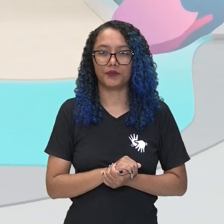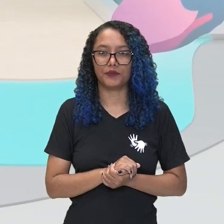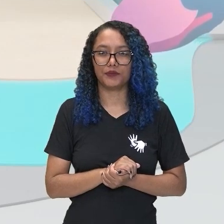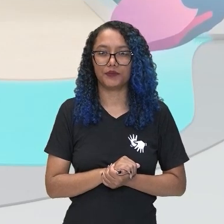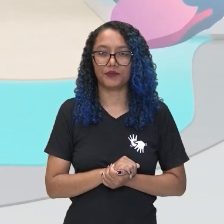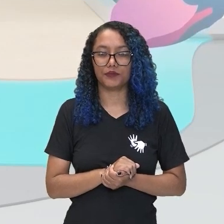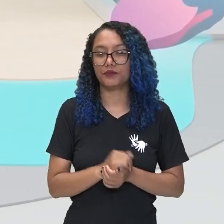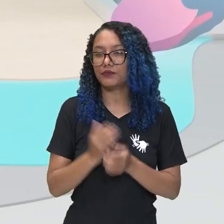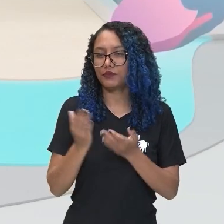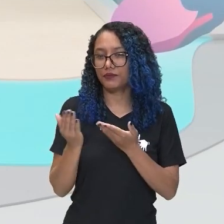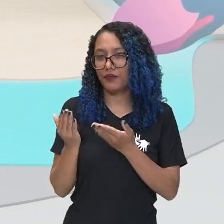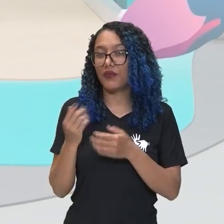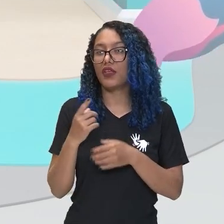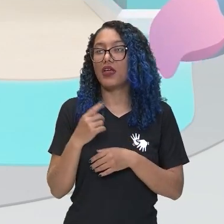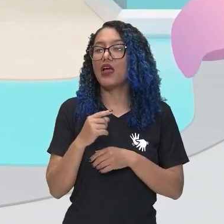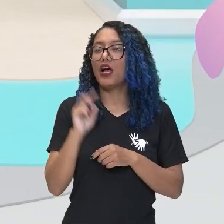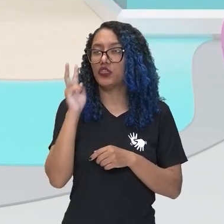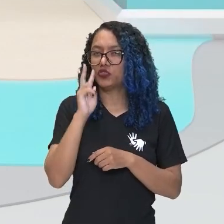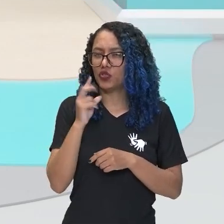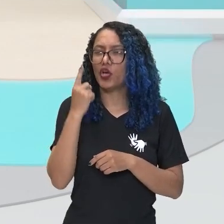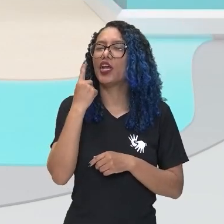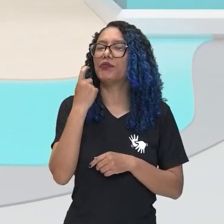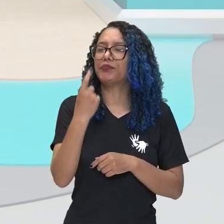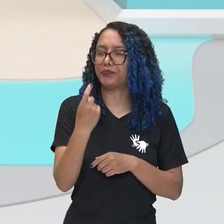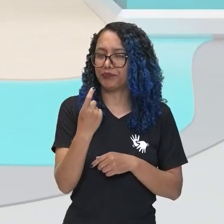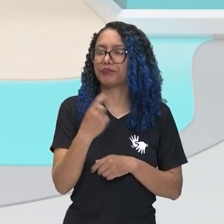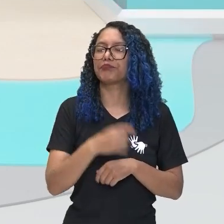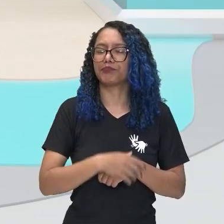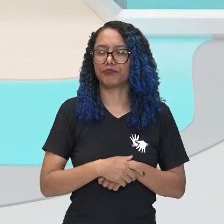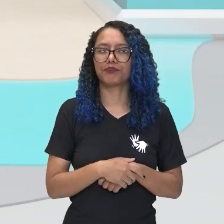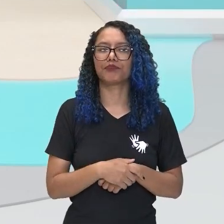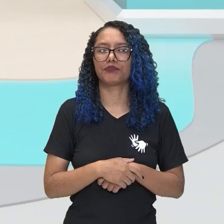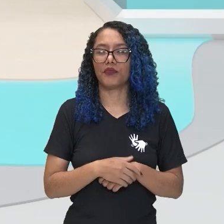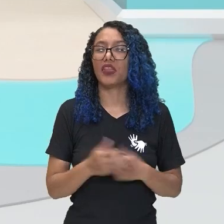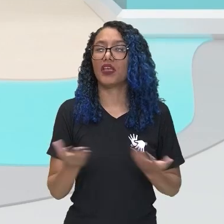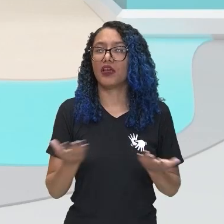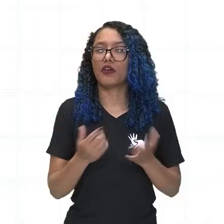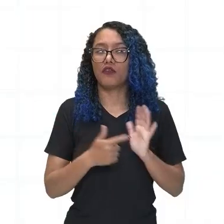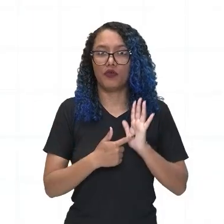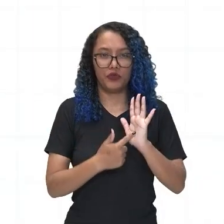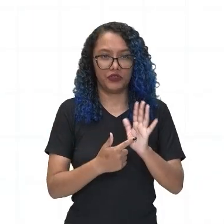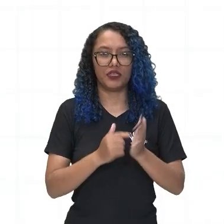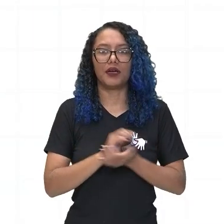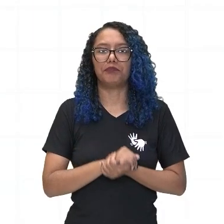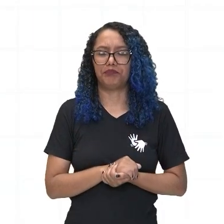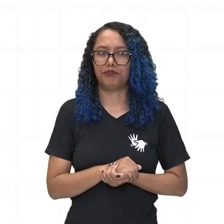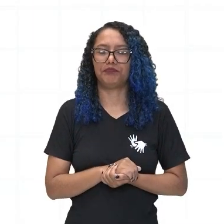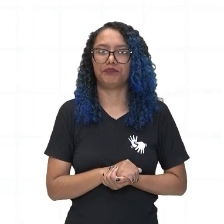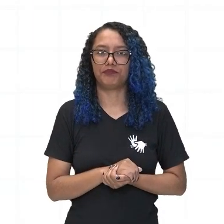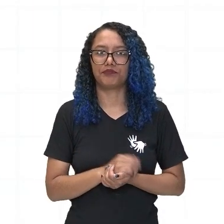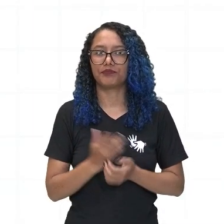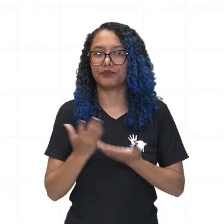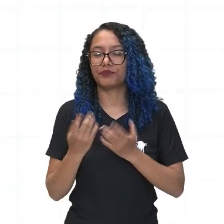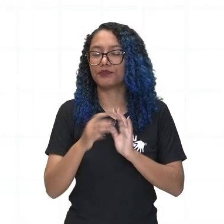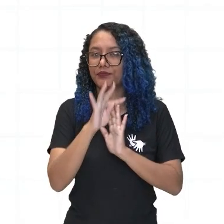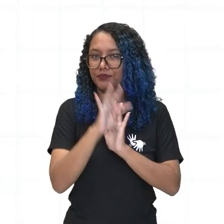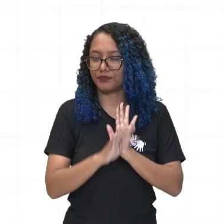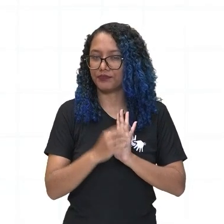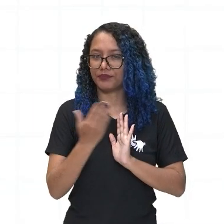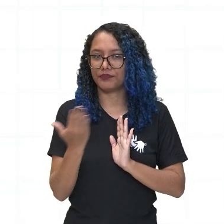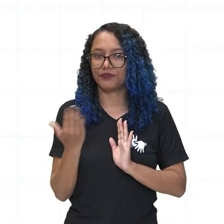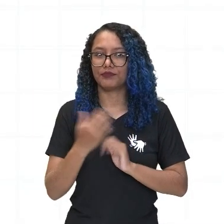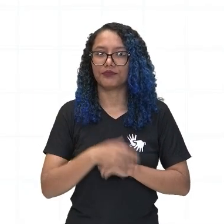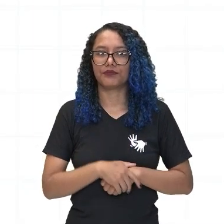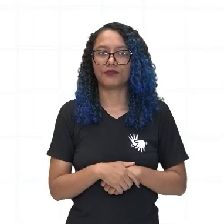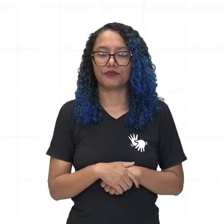ela tem uma história bem interessante. Ela tem uma história bem interessante que nós vamos contar para você agora. Observe aí no texto. Então, temos aí Aves